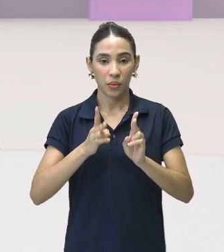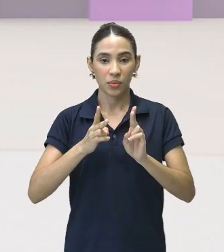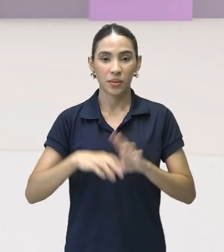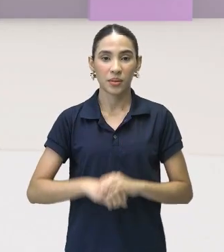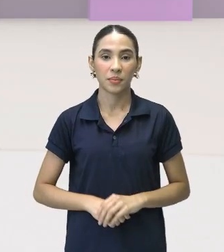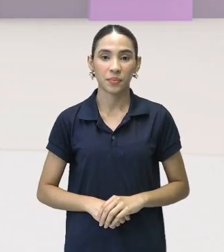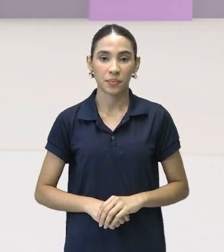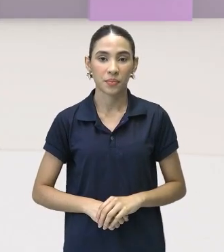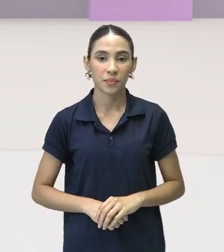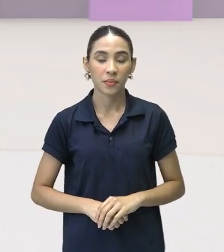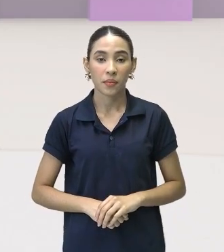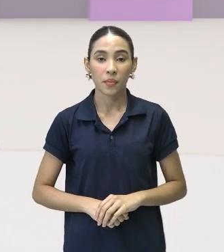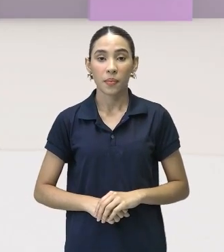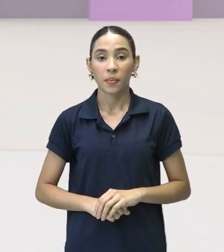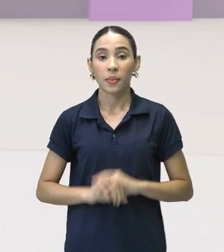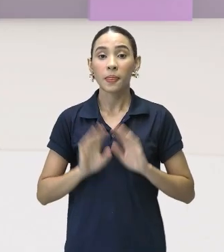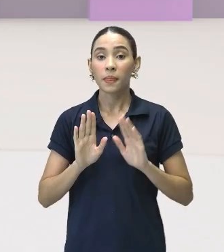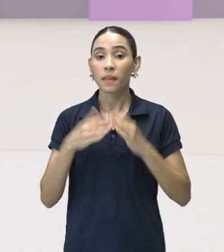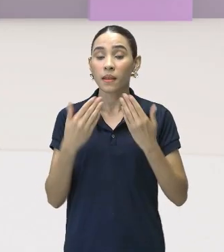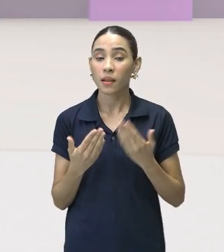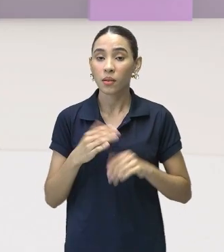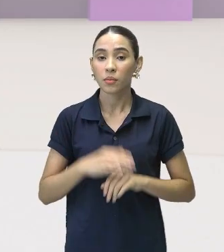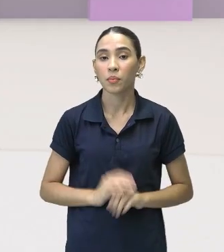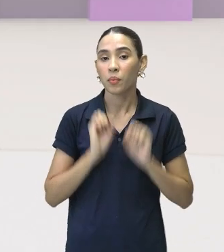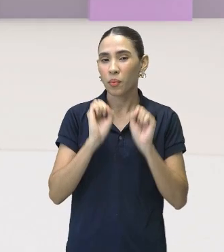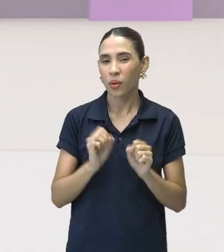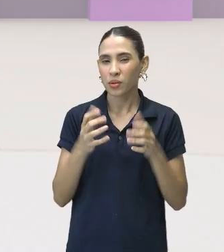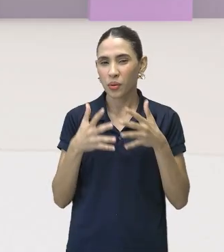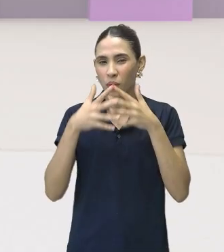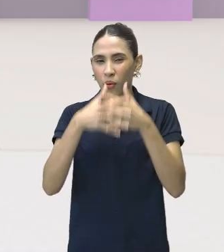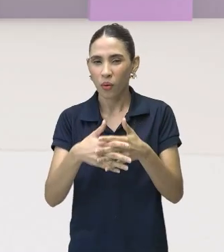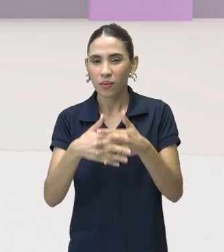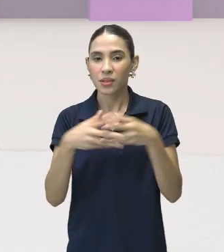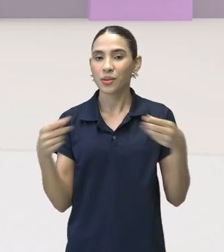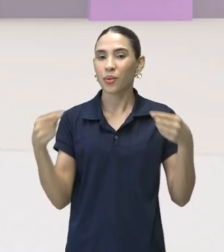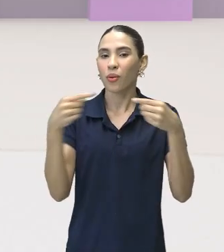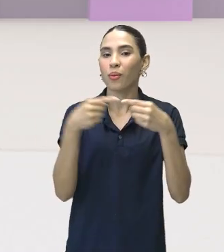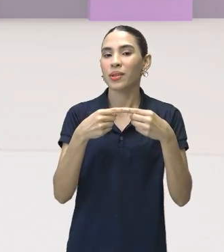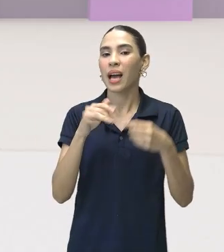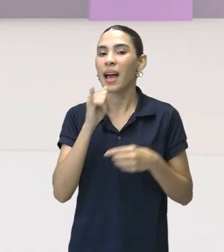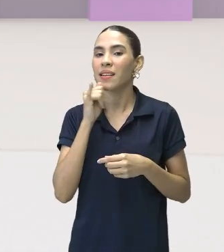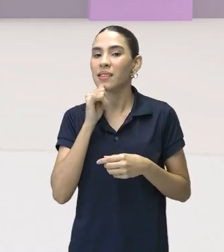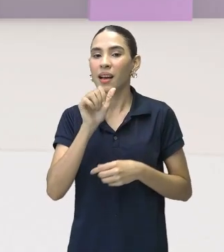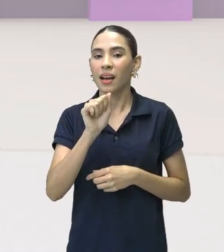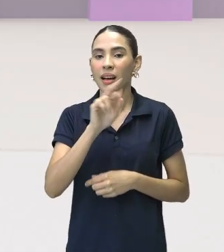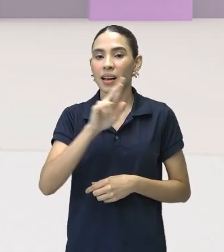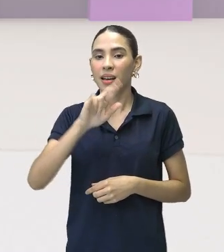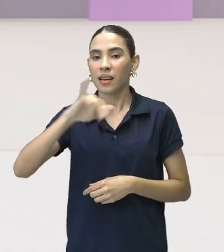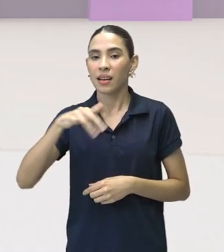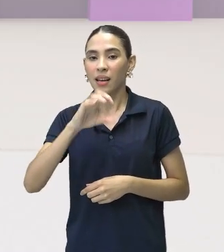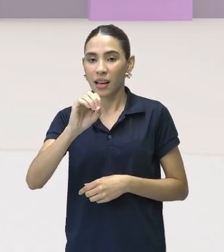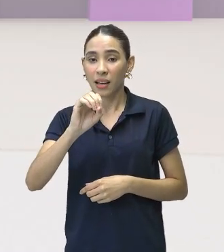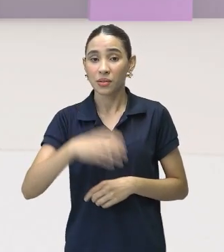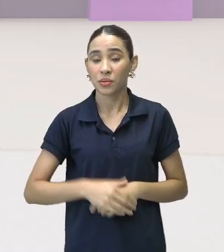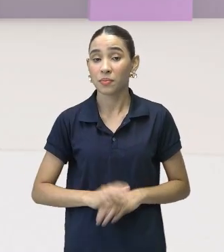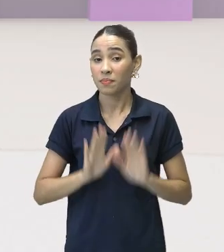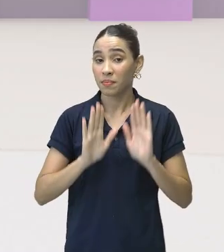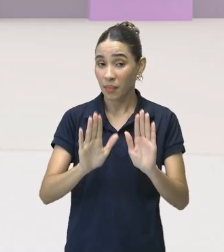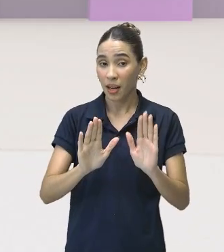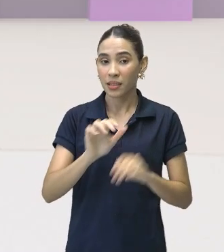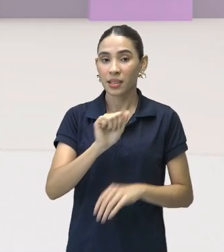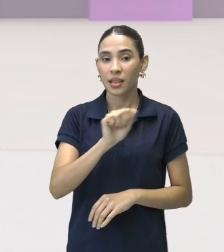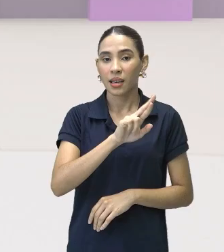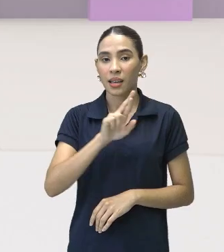Continuando. A princípio, pode-se confundir combinações com arranjos,